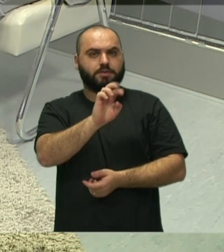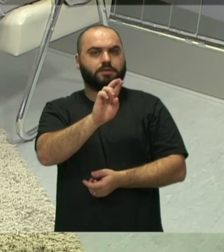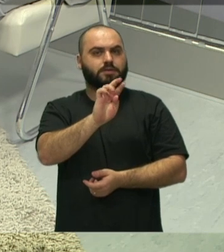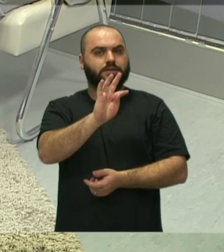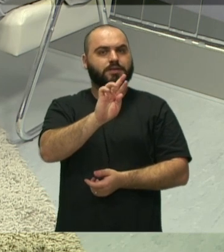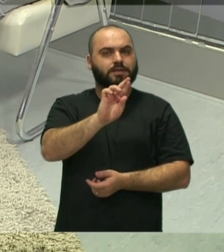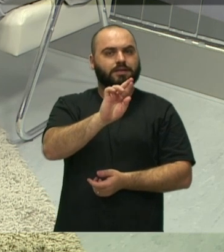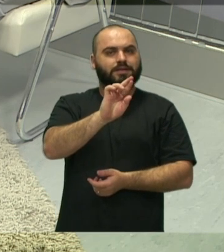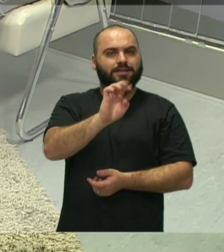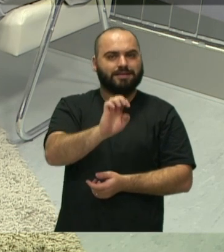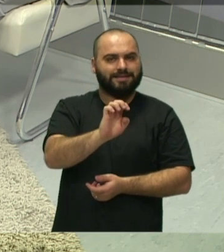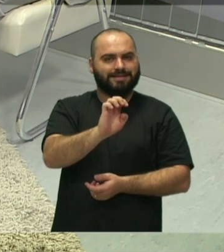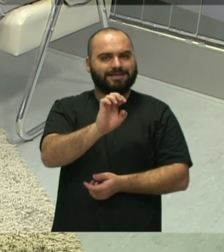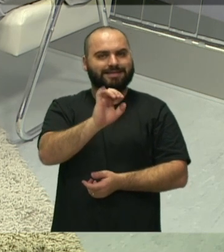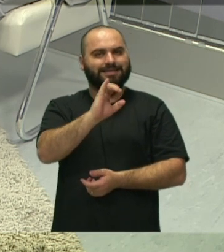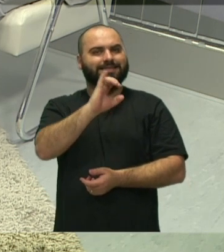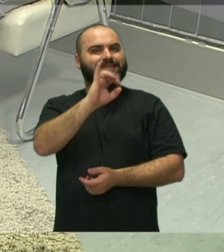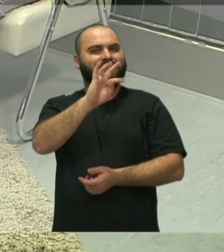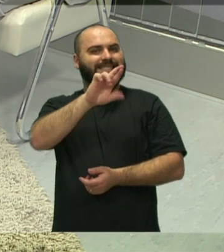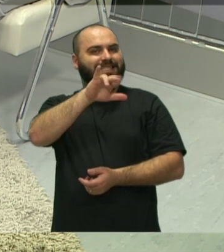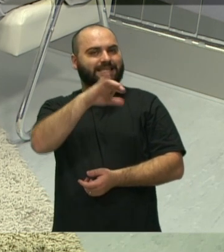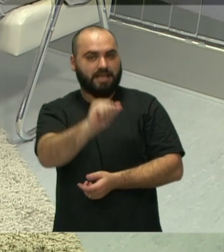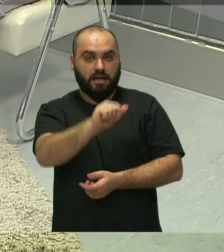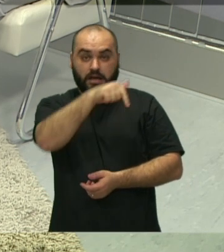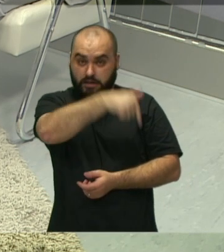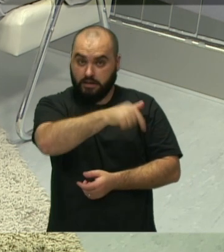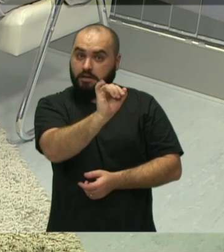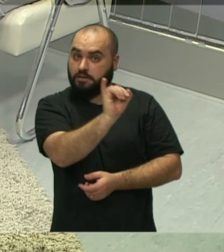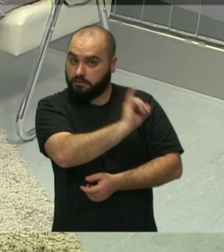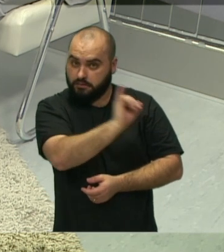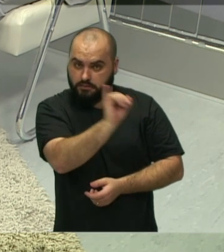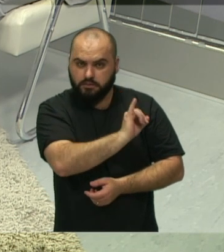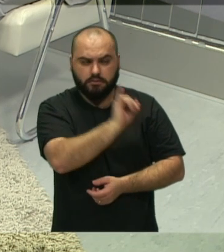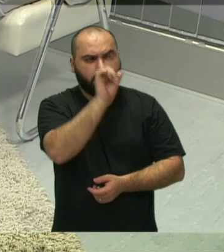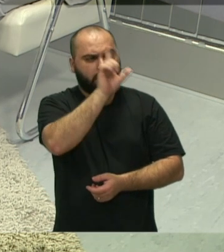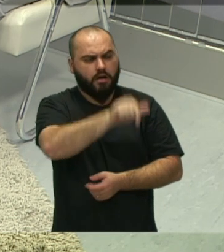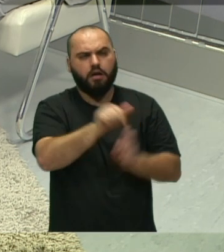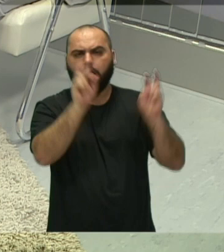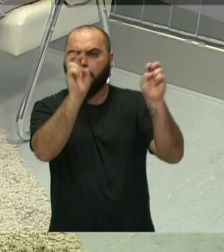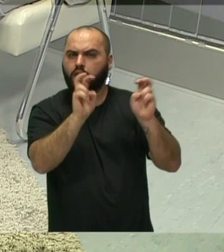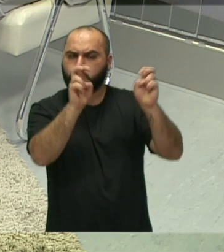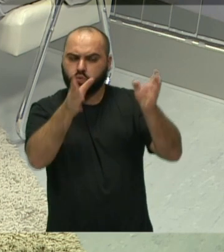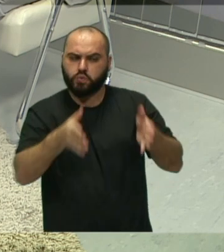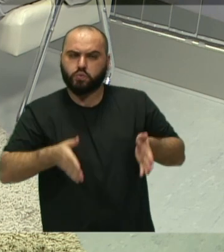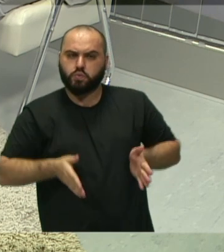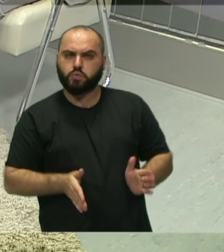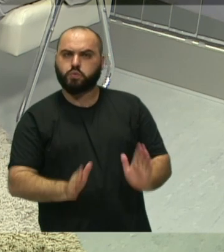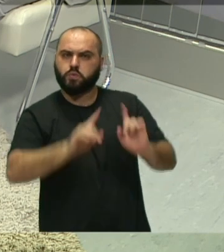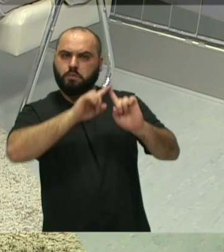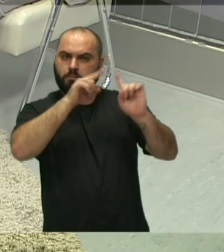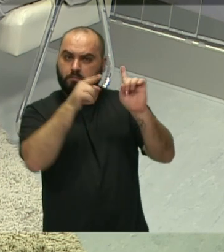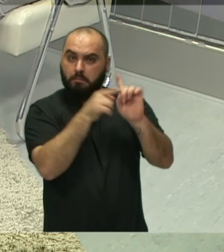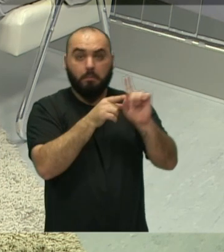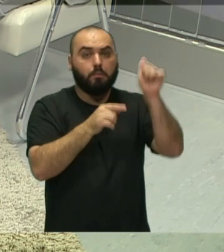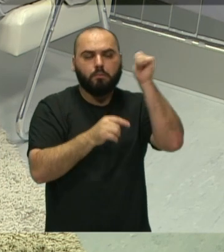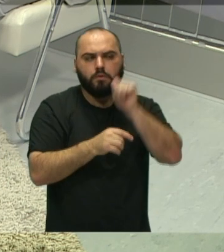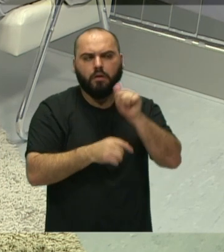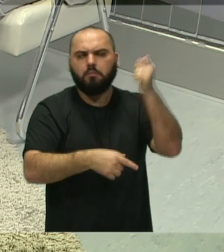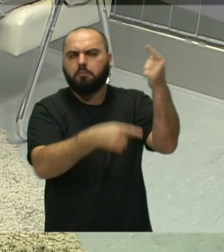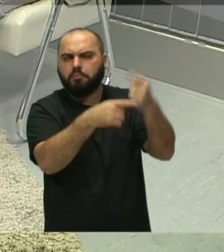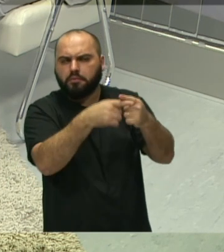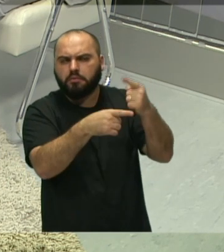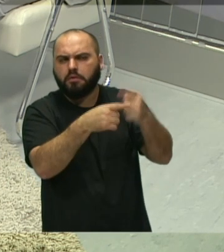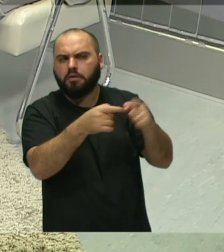que está relacionado à situação do parto aqui de mulheres. Como que surgiu a demanda? E como que poderia